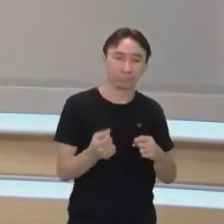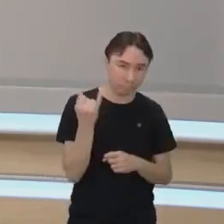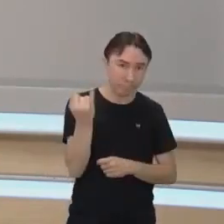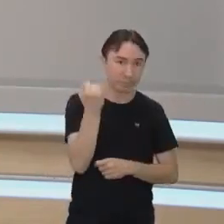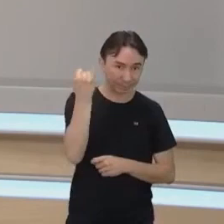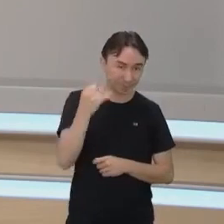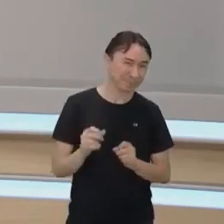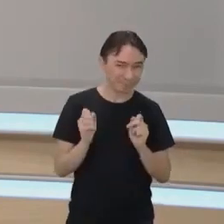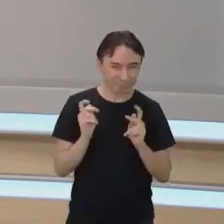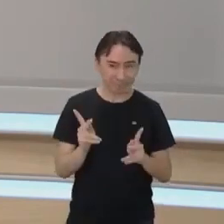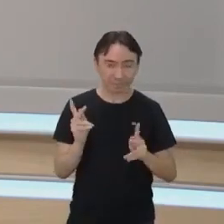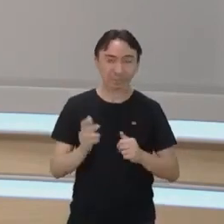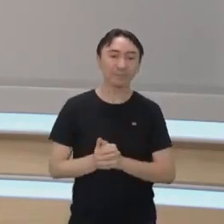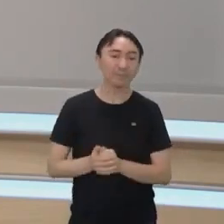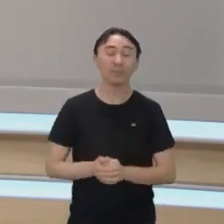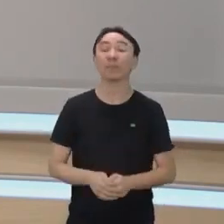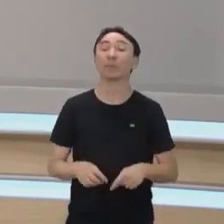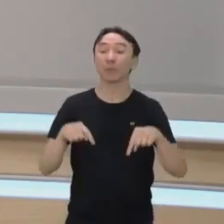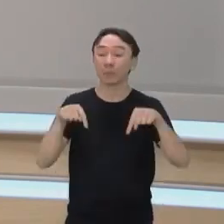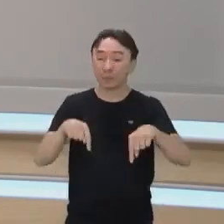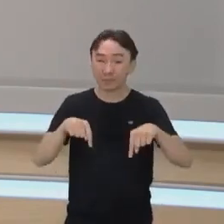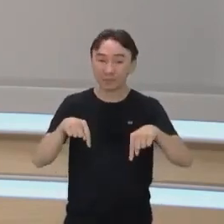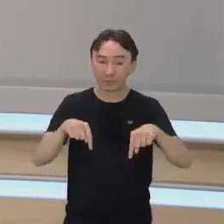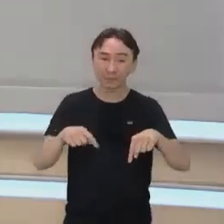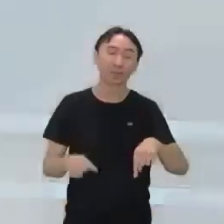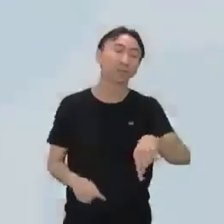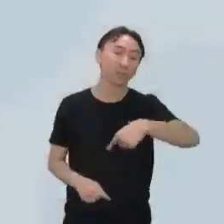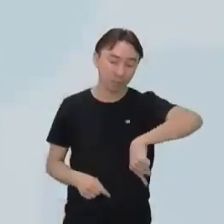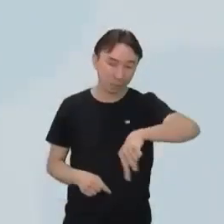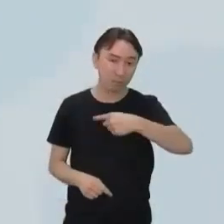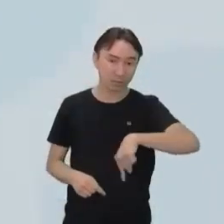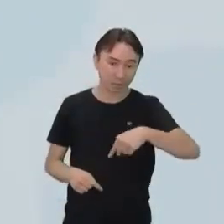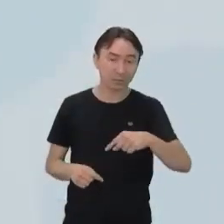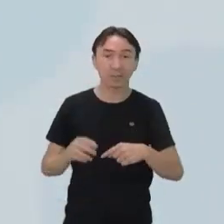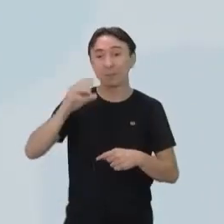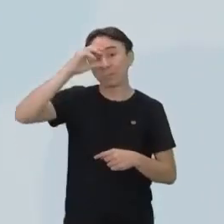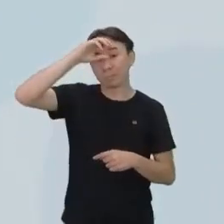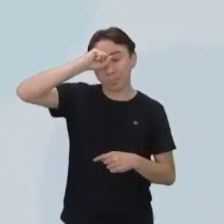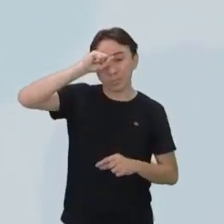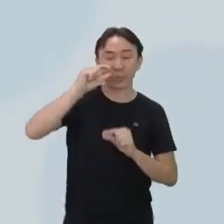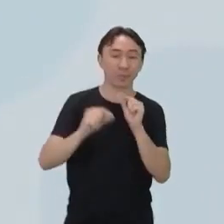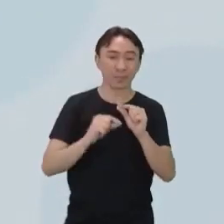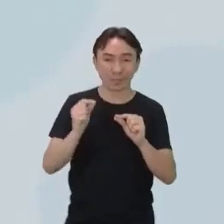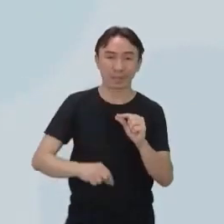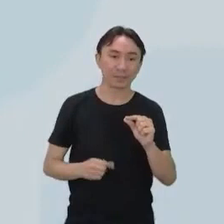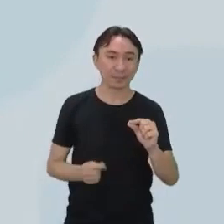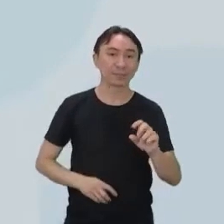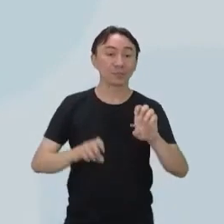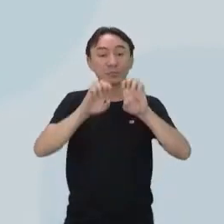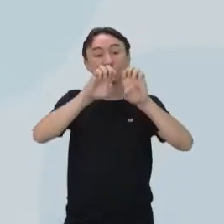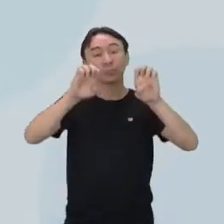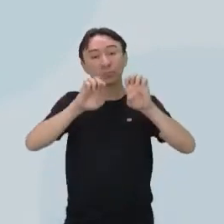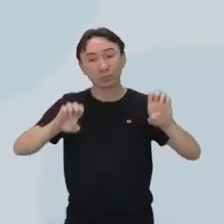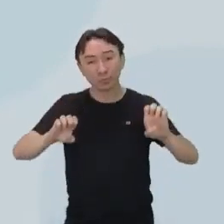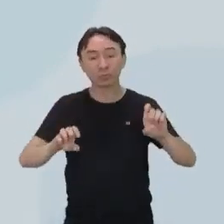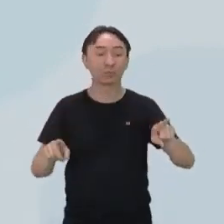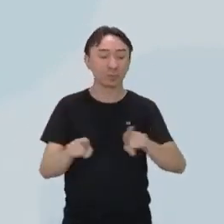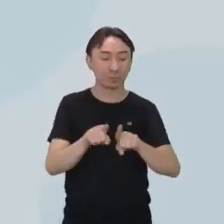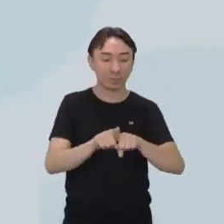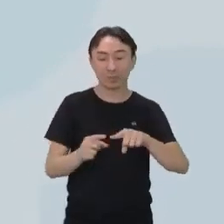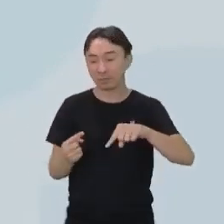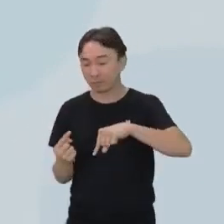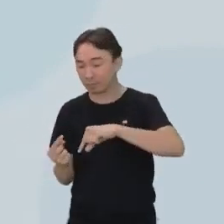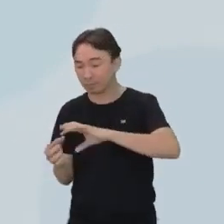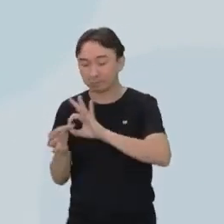então, conforme eu já comentei, entender aí a estrutura e as interações atômicas. Então, a gente vai dar uma olhada hoje no que